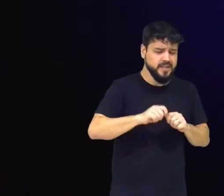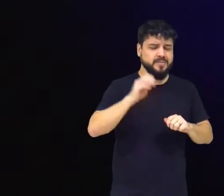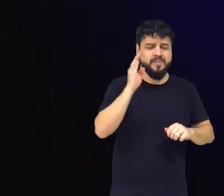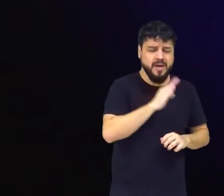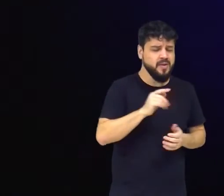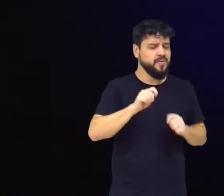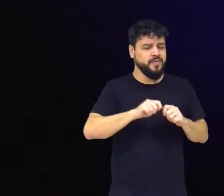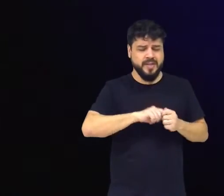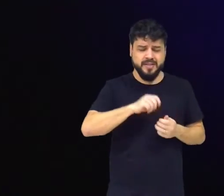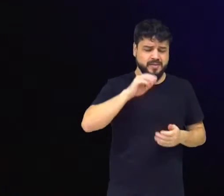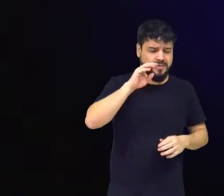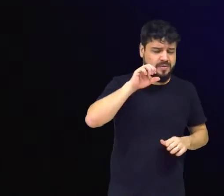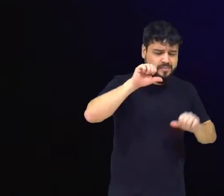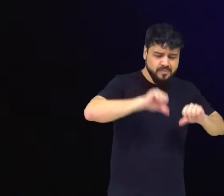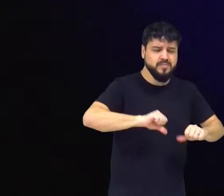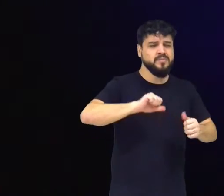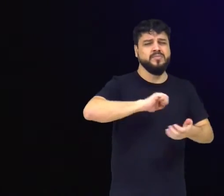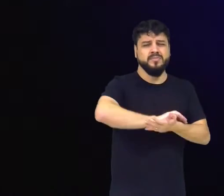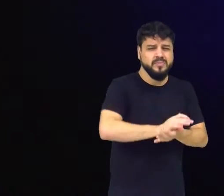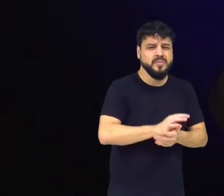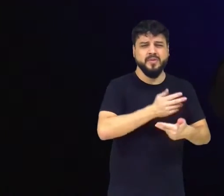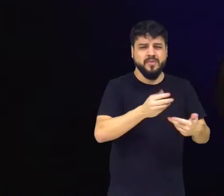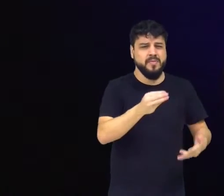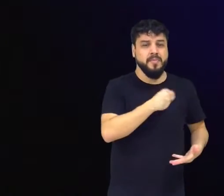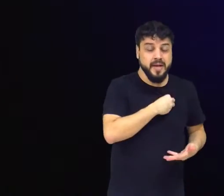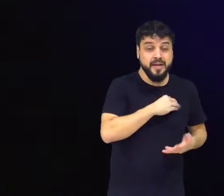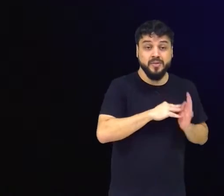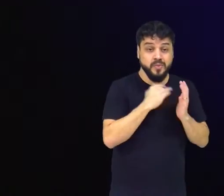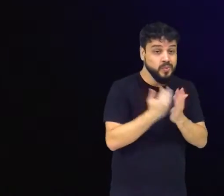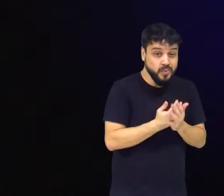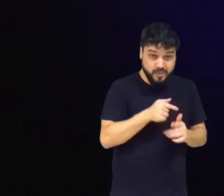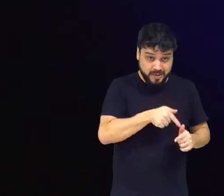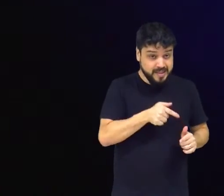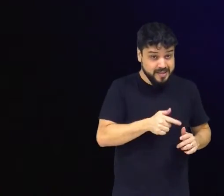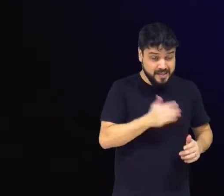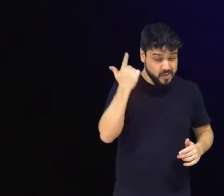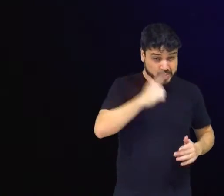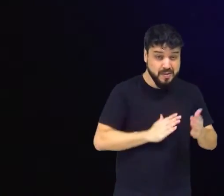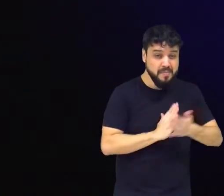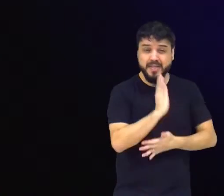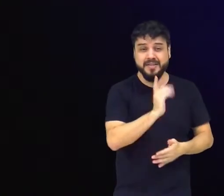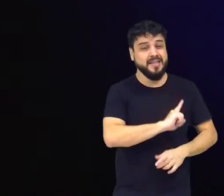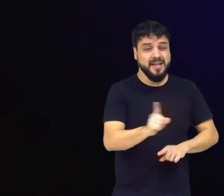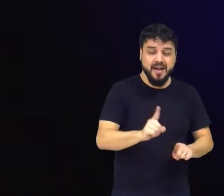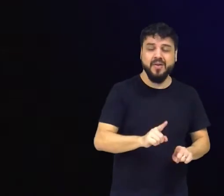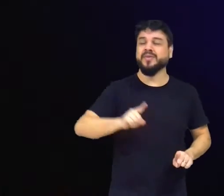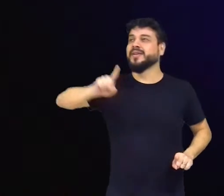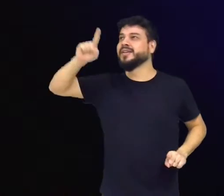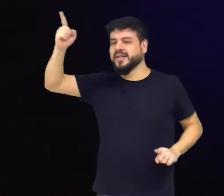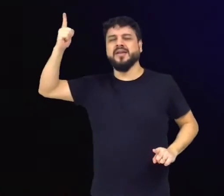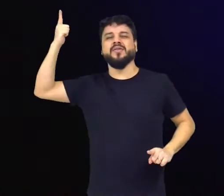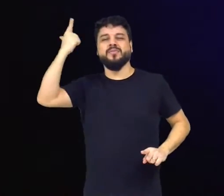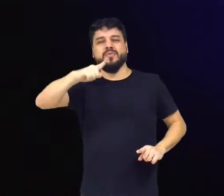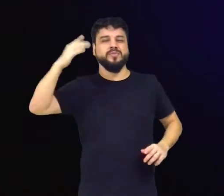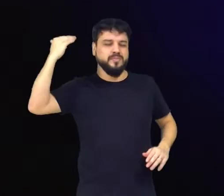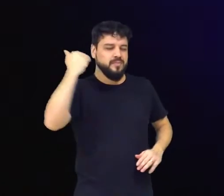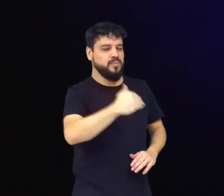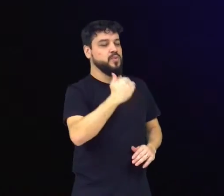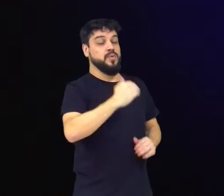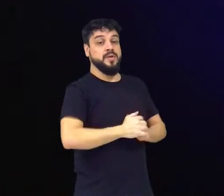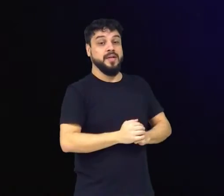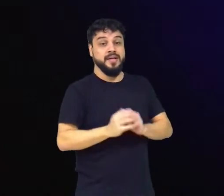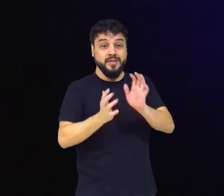Elas não resistirão à voz do nosso Deus e submeterão à sua autoridade. Em Cristo, irmãos, nenhum